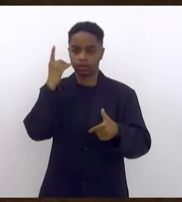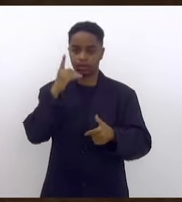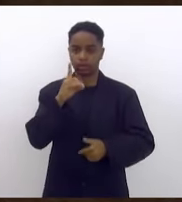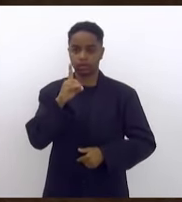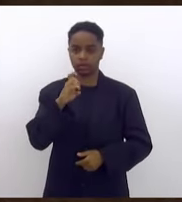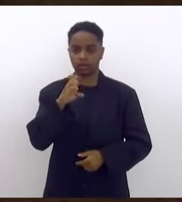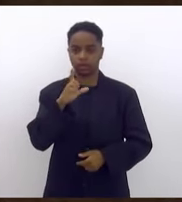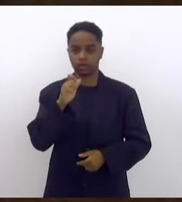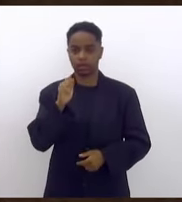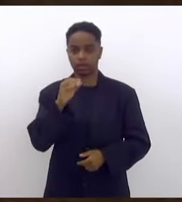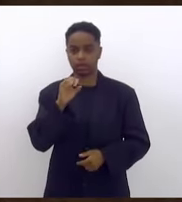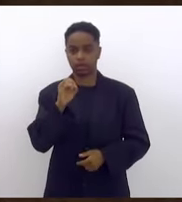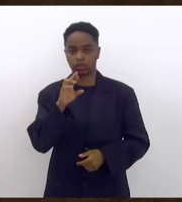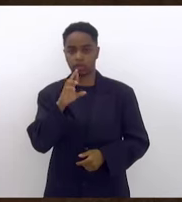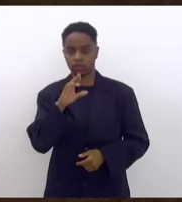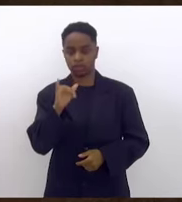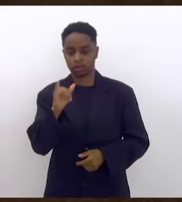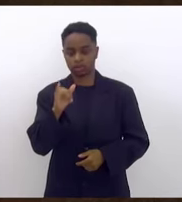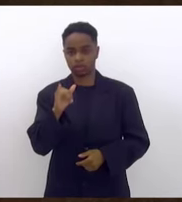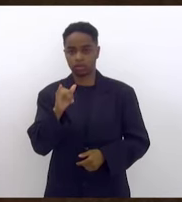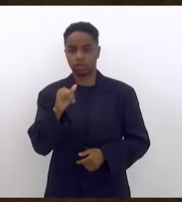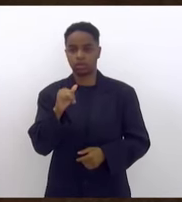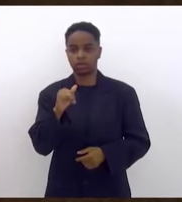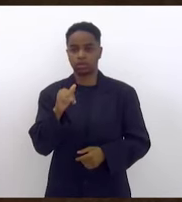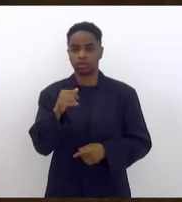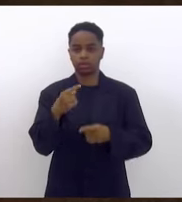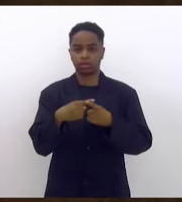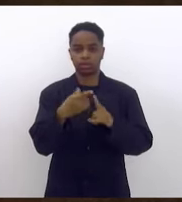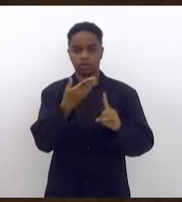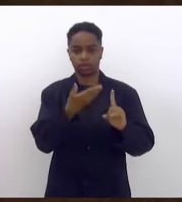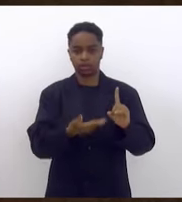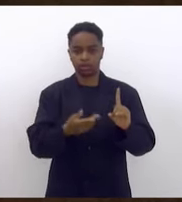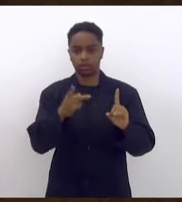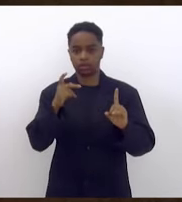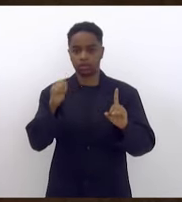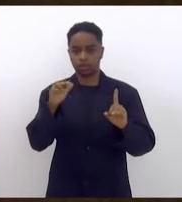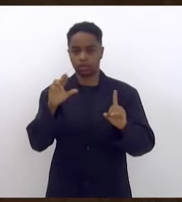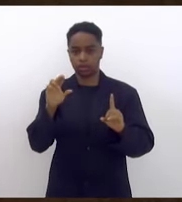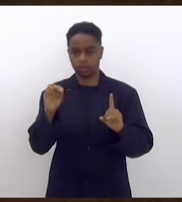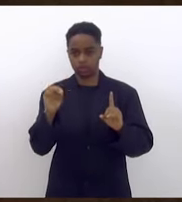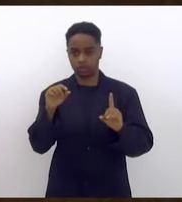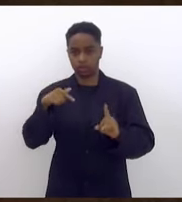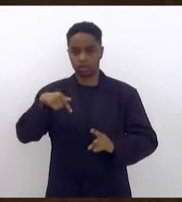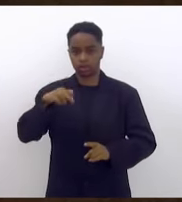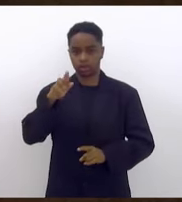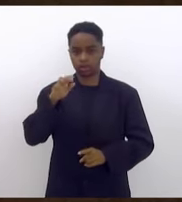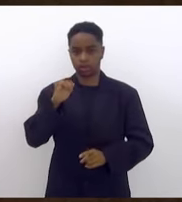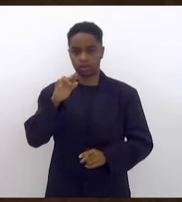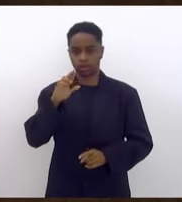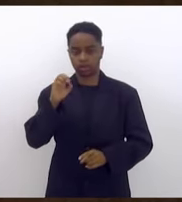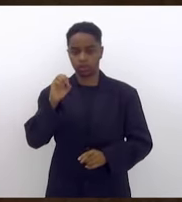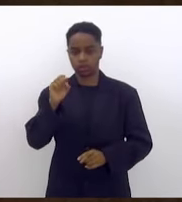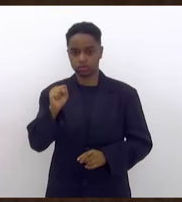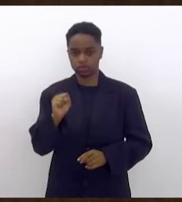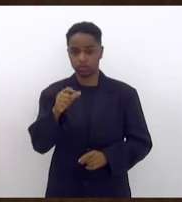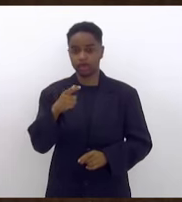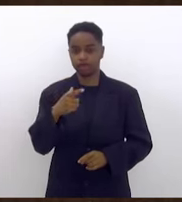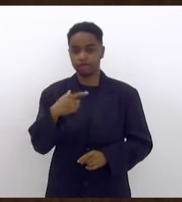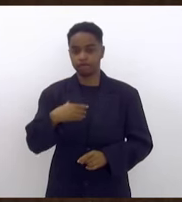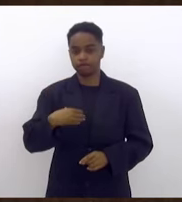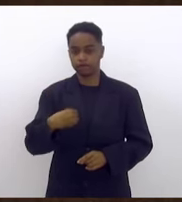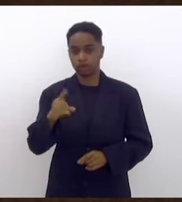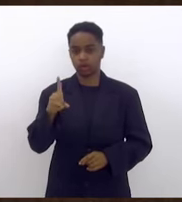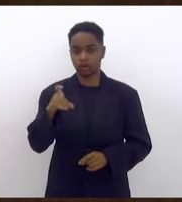Delaroli. O senhor Pedro Ricardo Queiroz, filho do ex-prefeito Ricardo Queiroz de